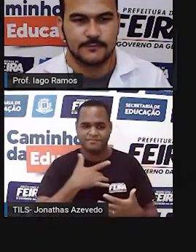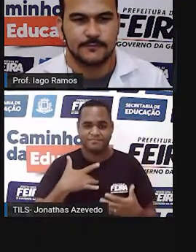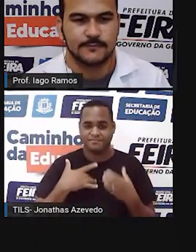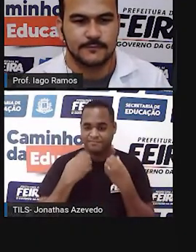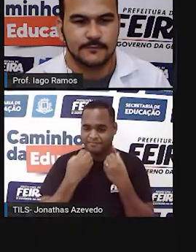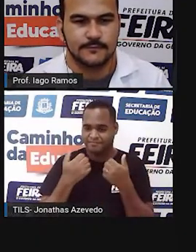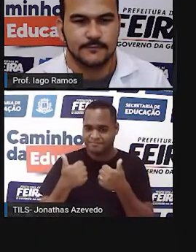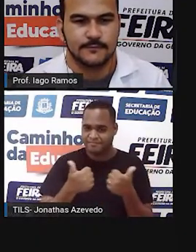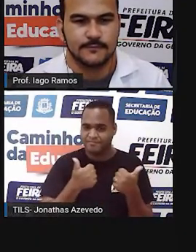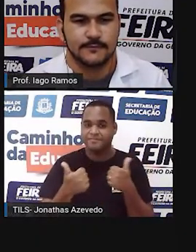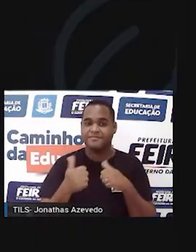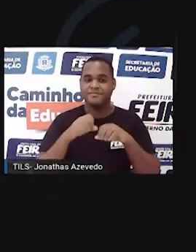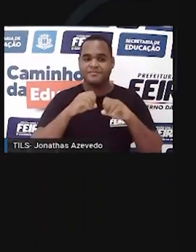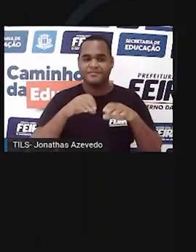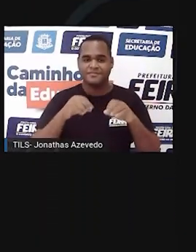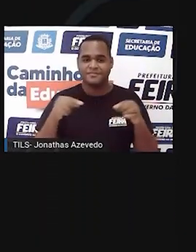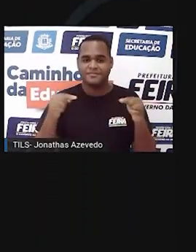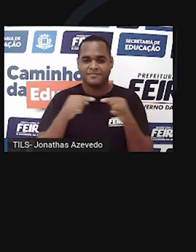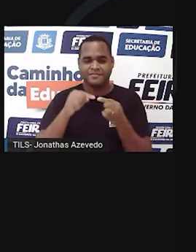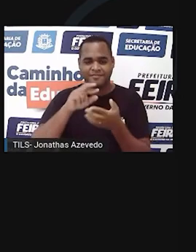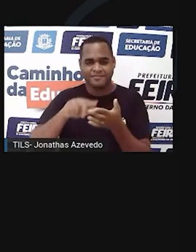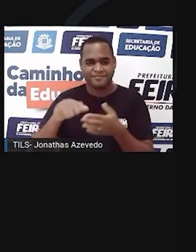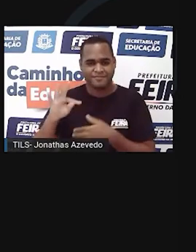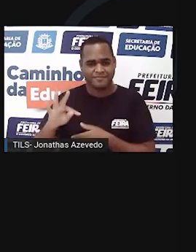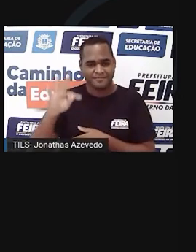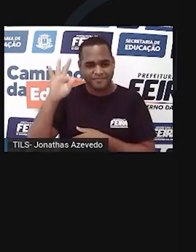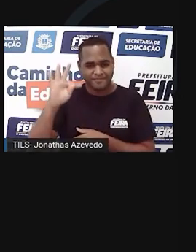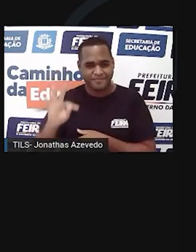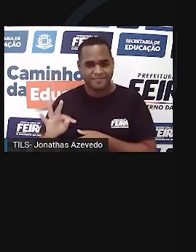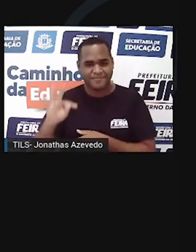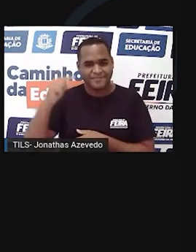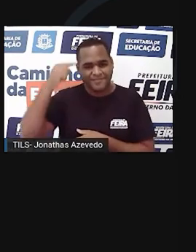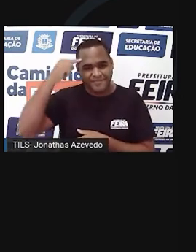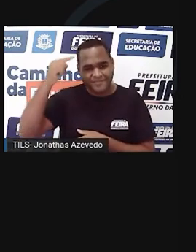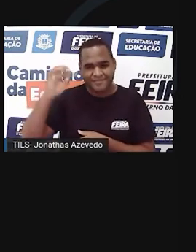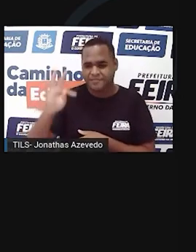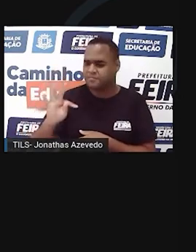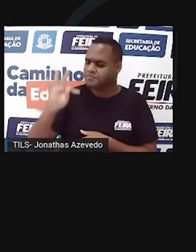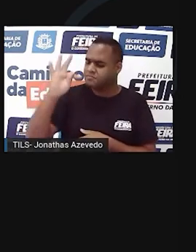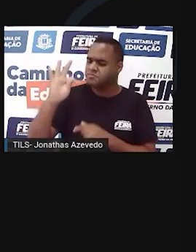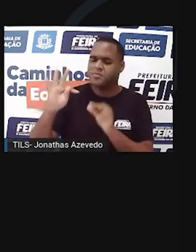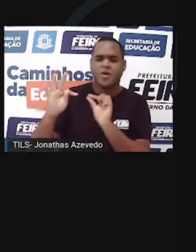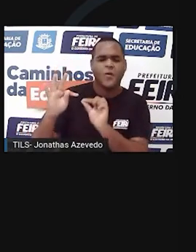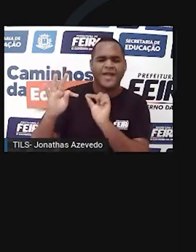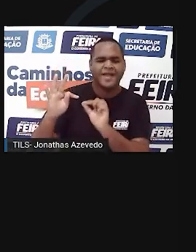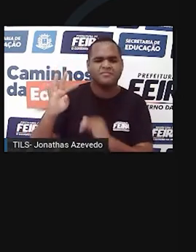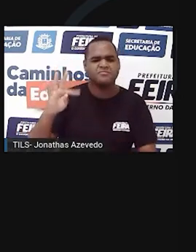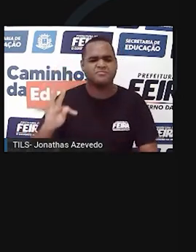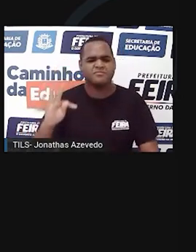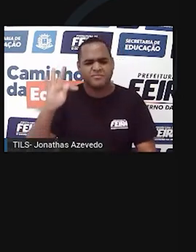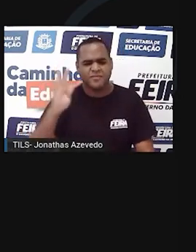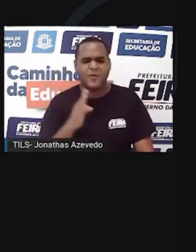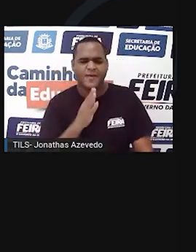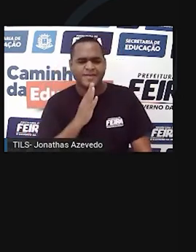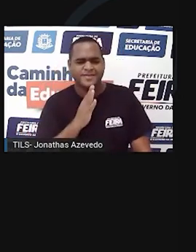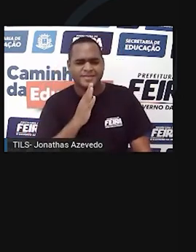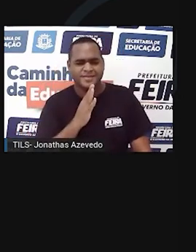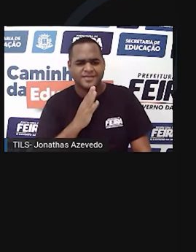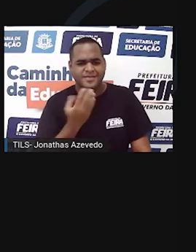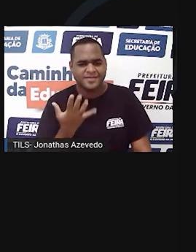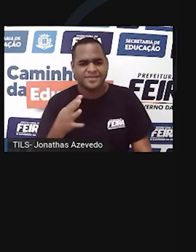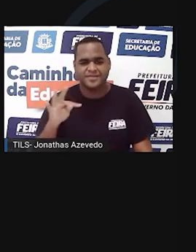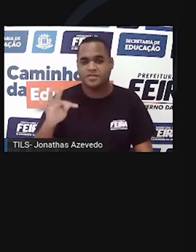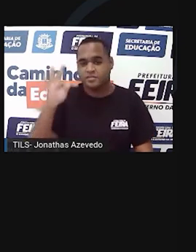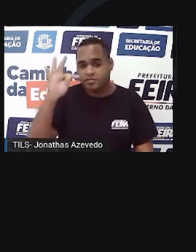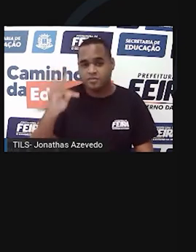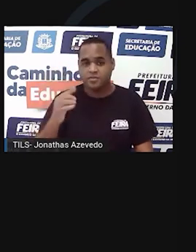Nessa aula, nós vamos entender a temperatura. Mas o que é temperatura? Quando nós tocamos